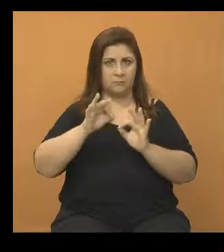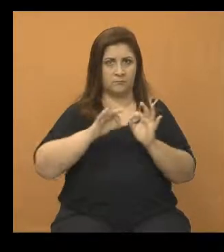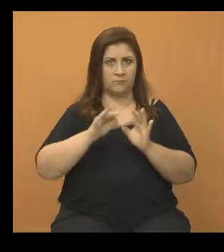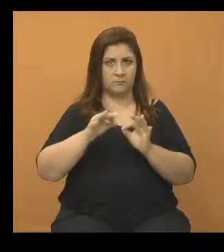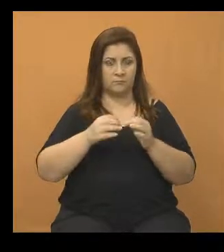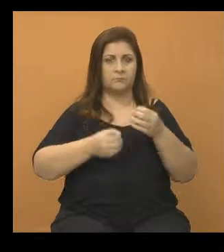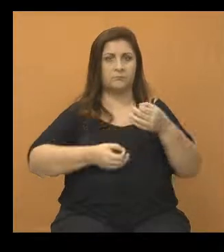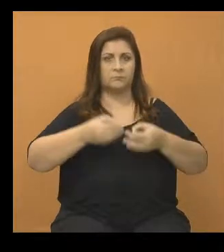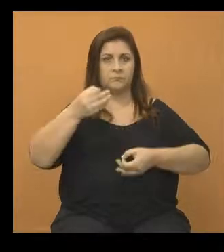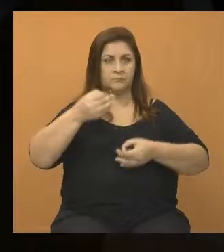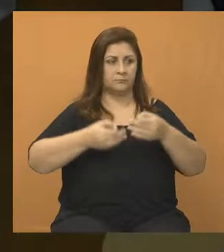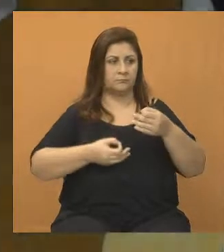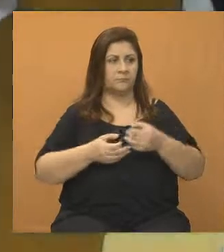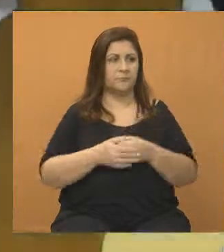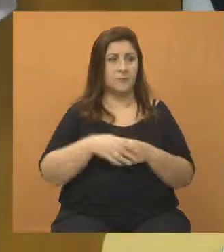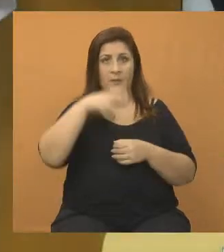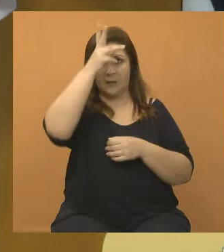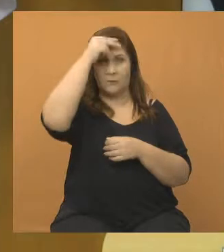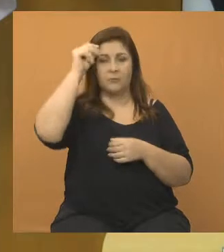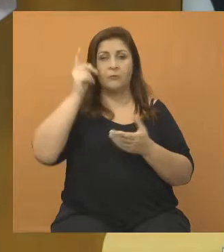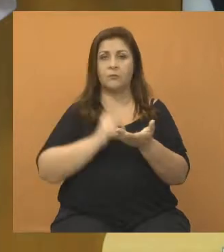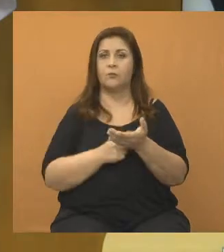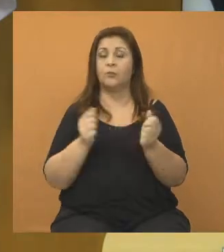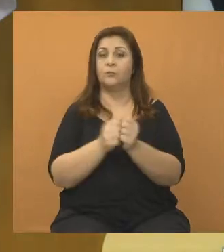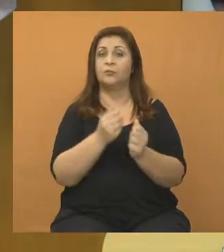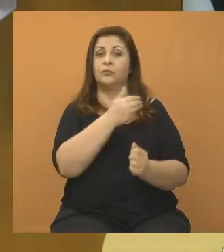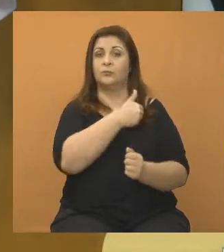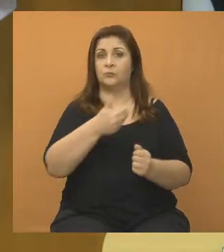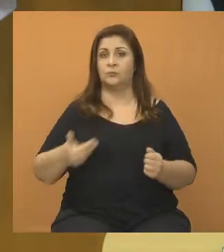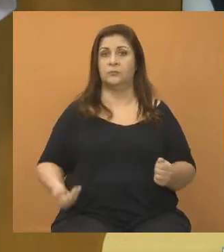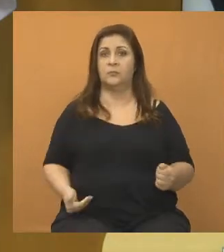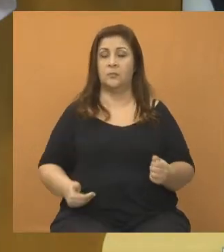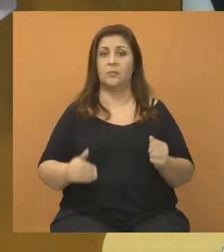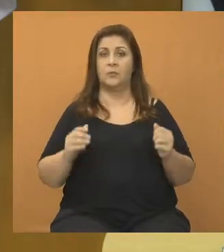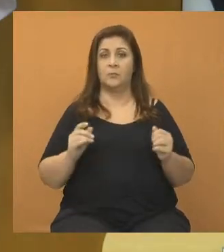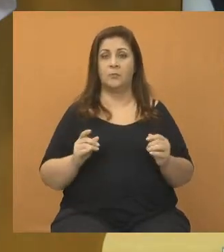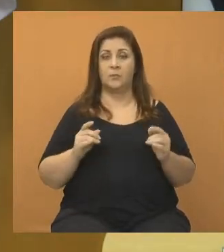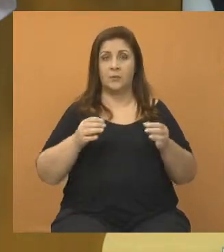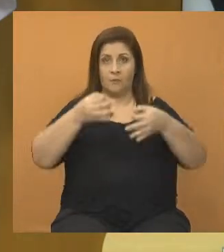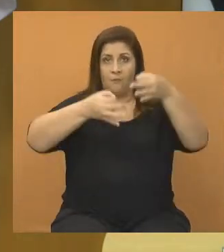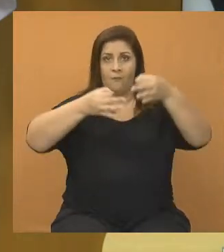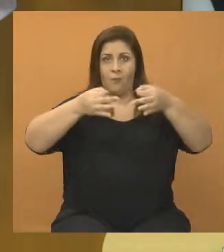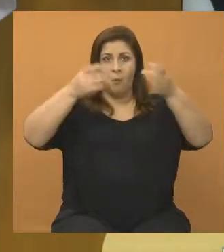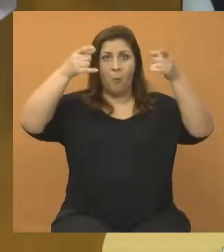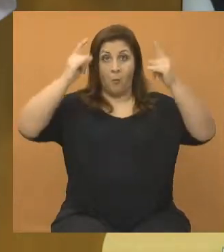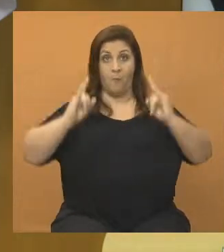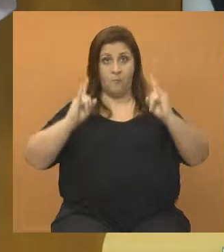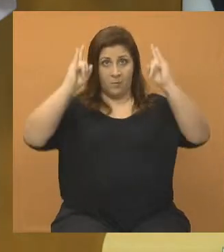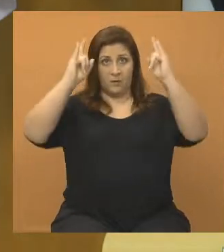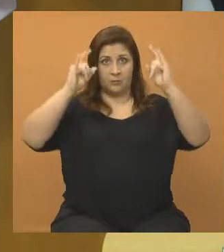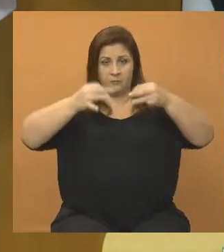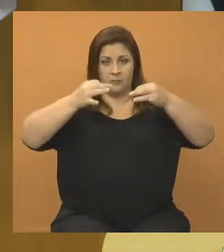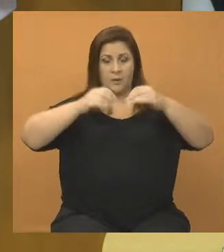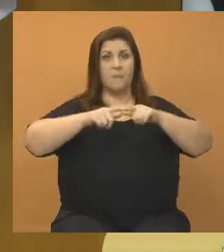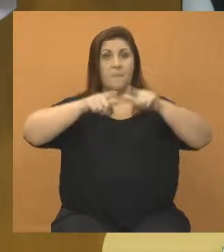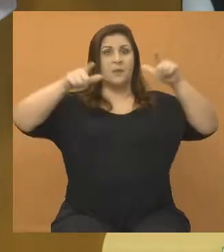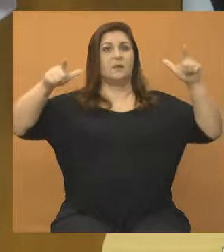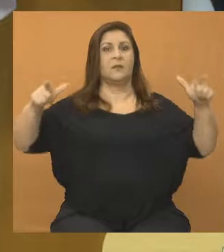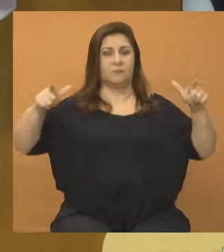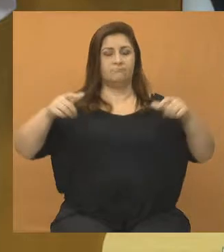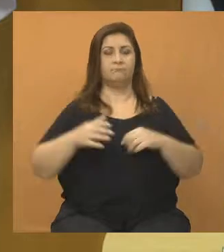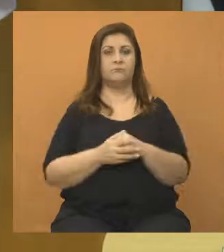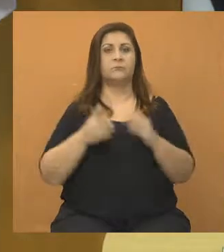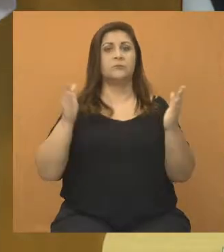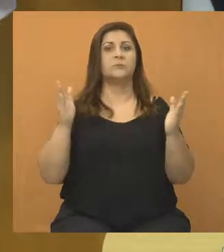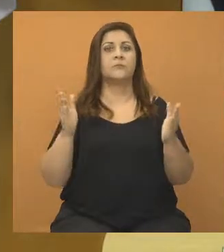com o Estado para a reforma e ampliação do fórum, né? Retomada das obras aqui, e o